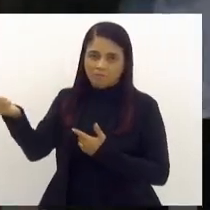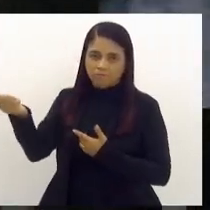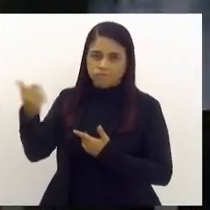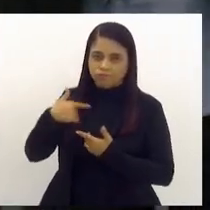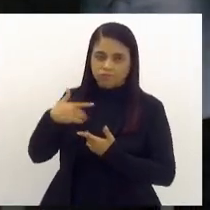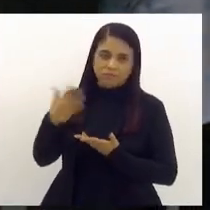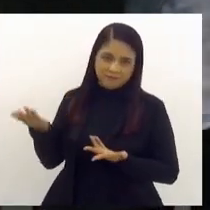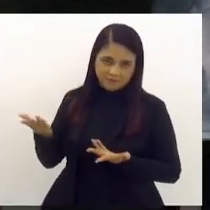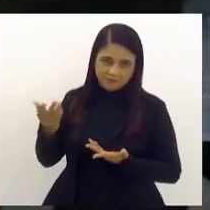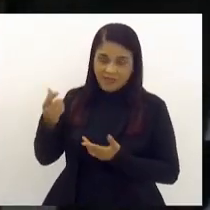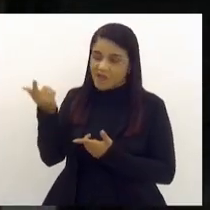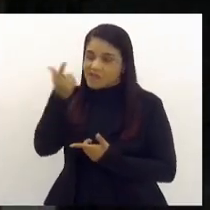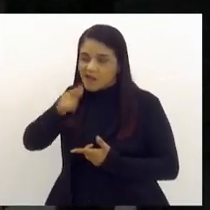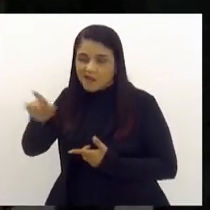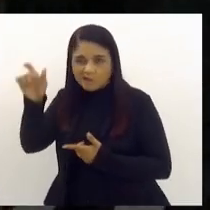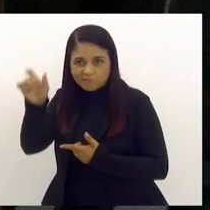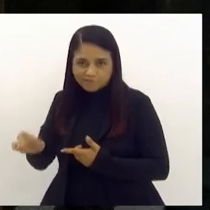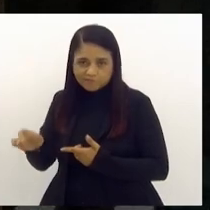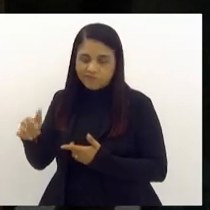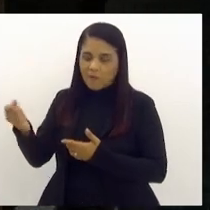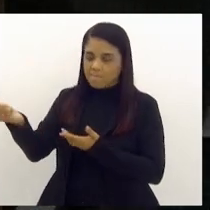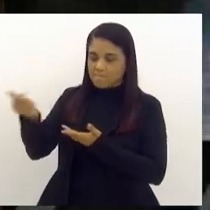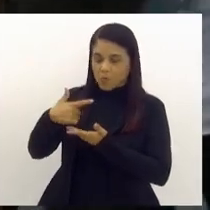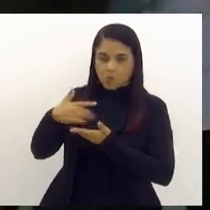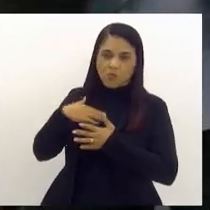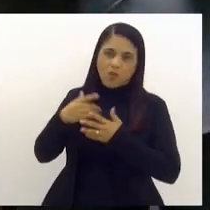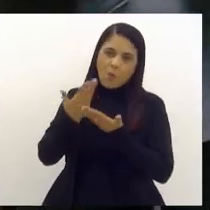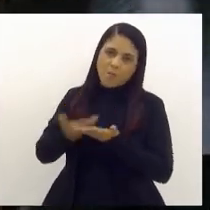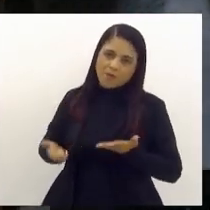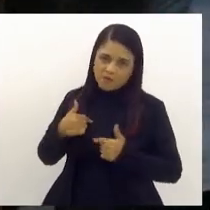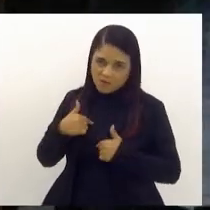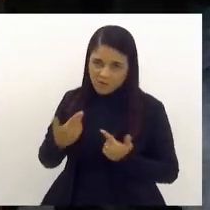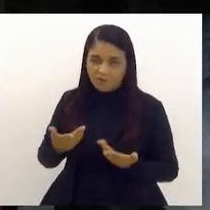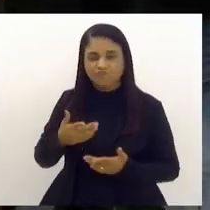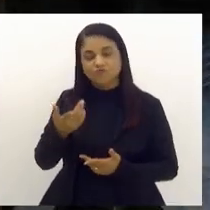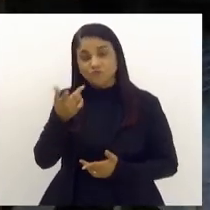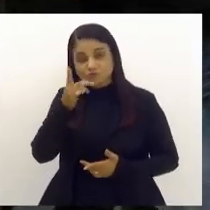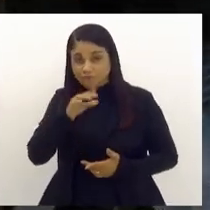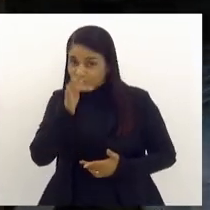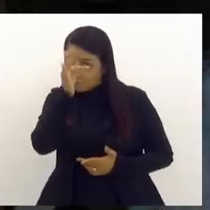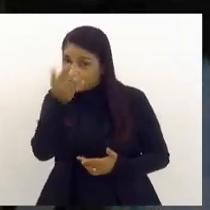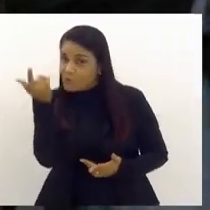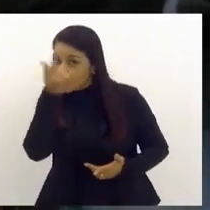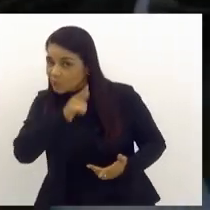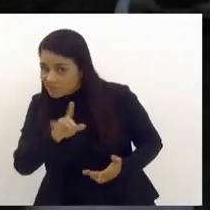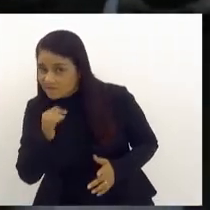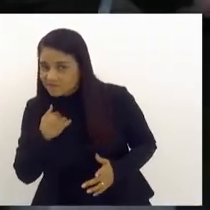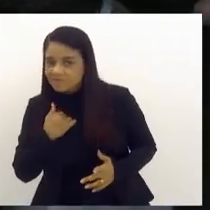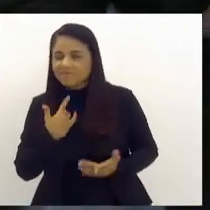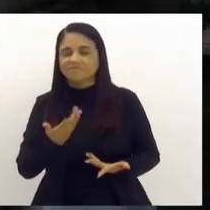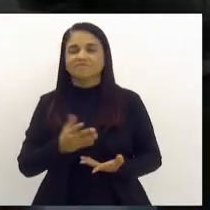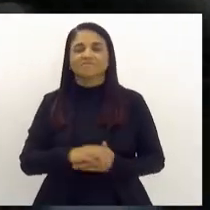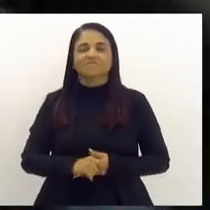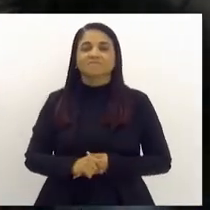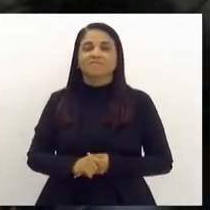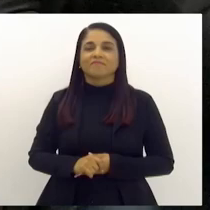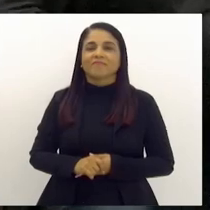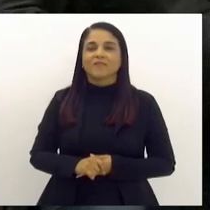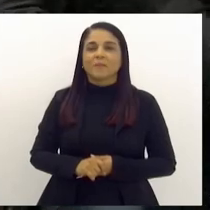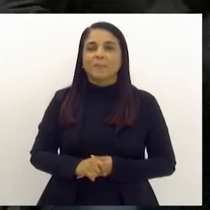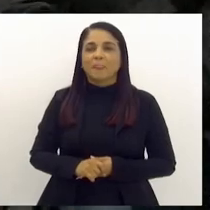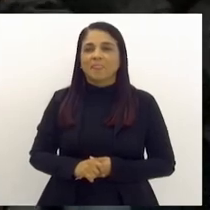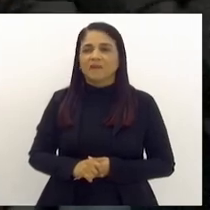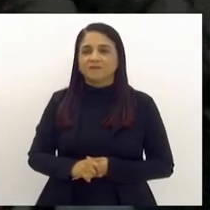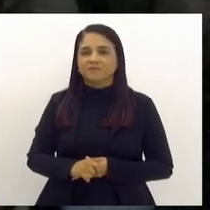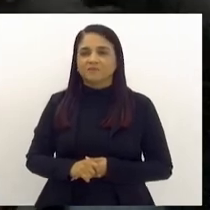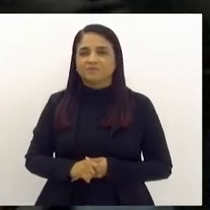20%. Mas um dia a gente chega lá. De qualquer forma, senhor presidente,